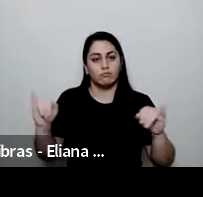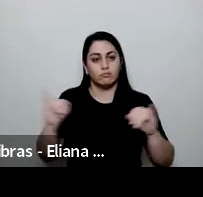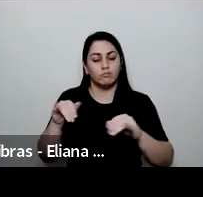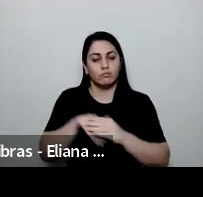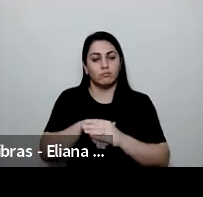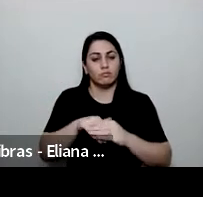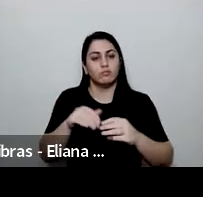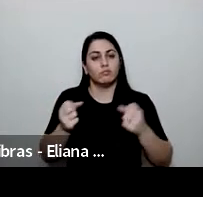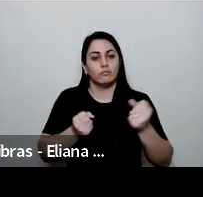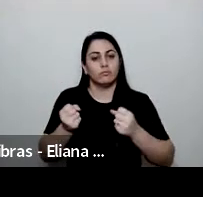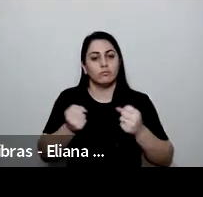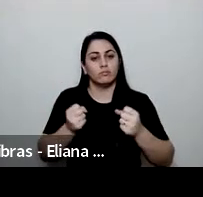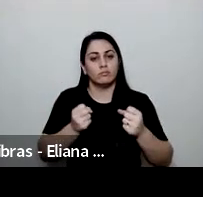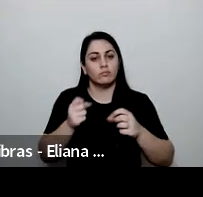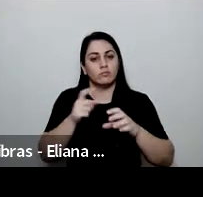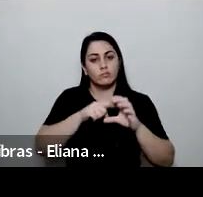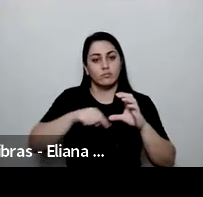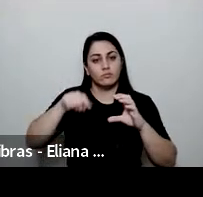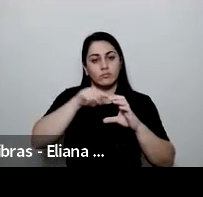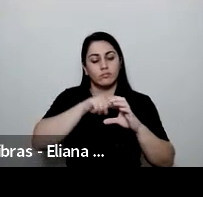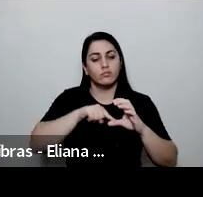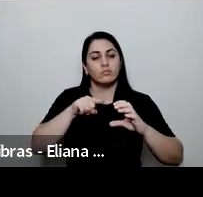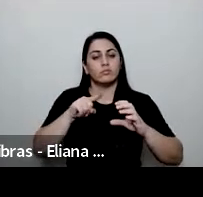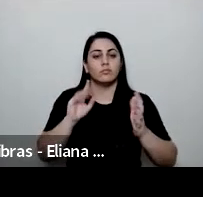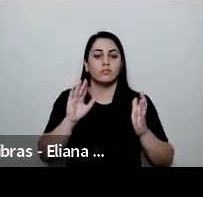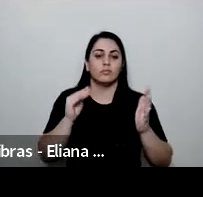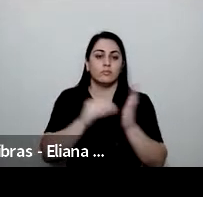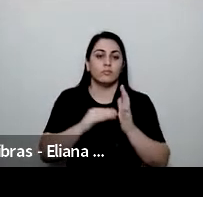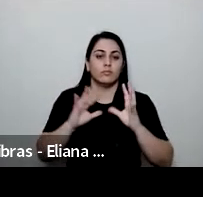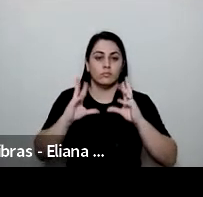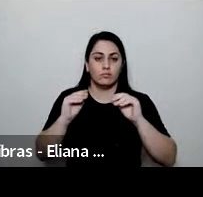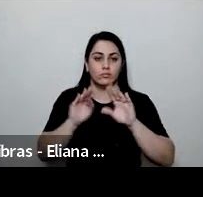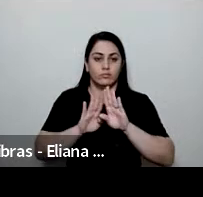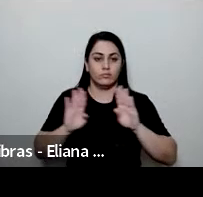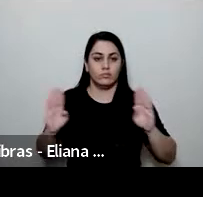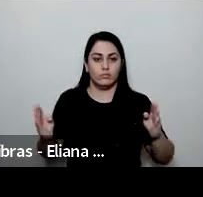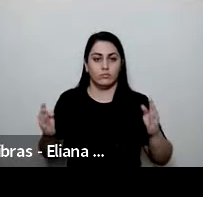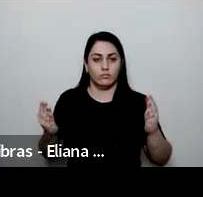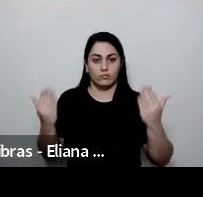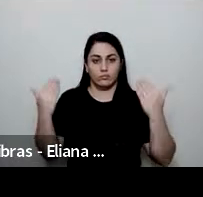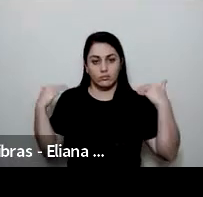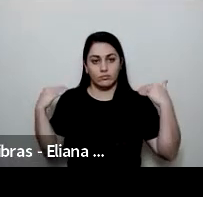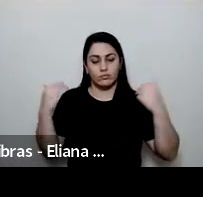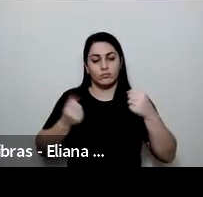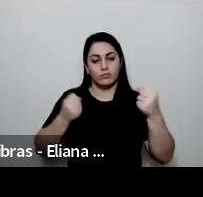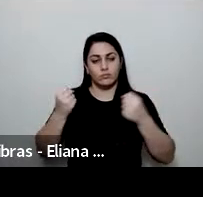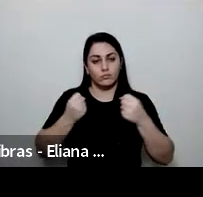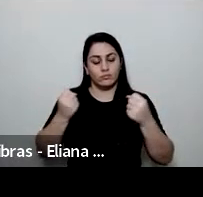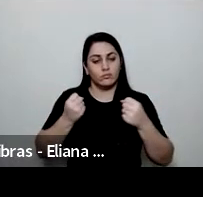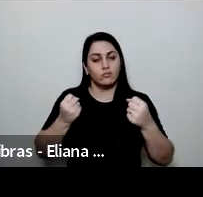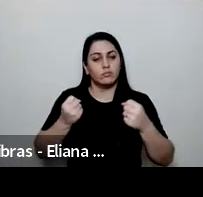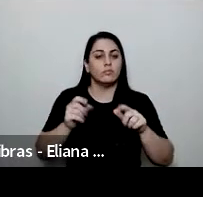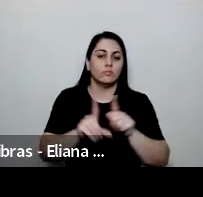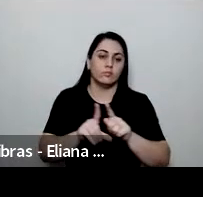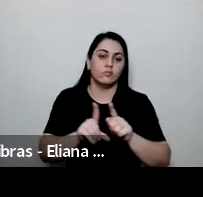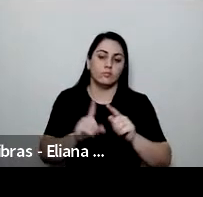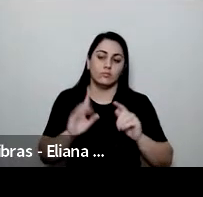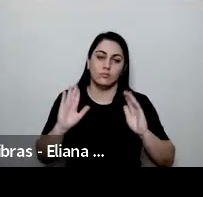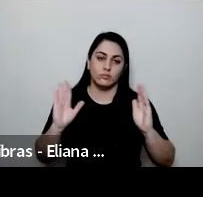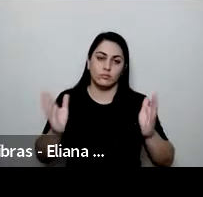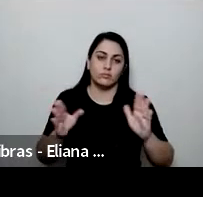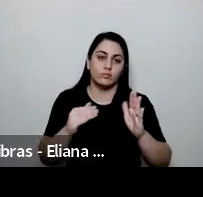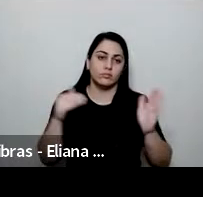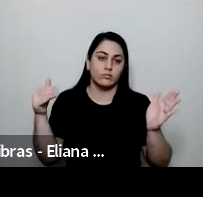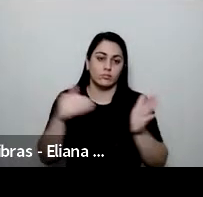adesivo microperfurado até extensão total do para-brisa traseiro e outras posições adesivos até a dimensão